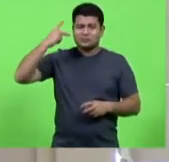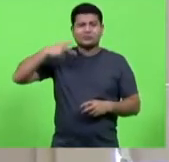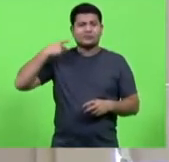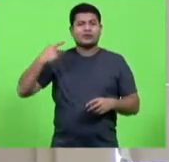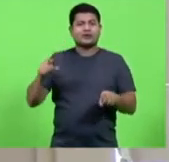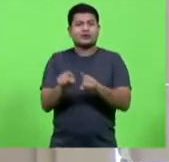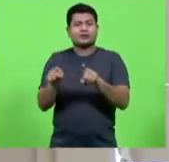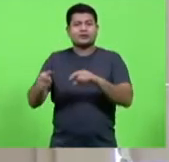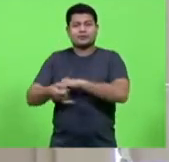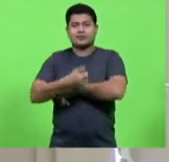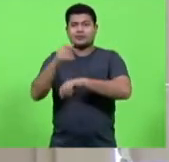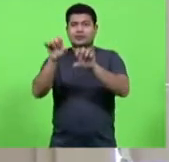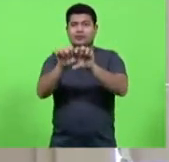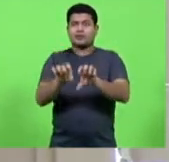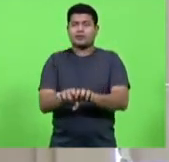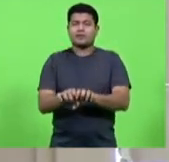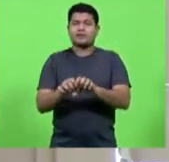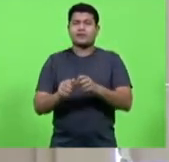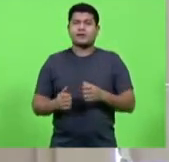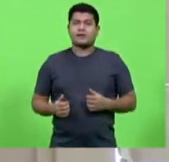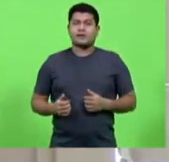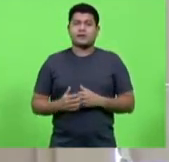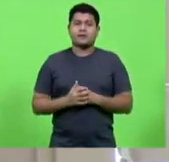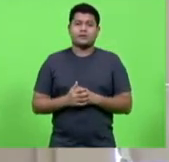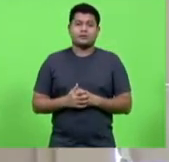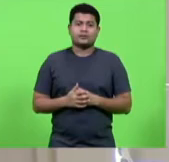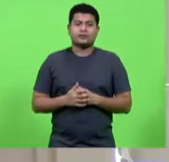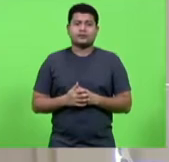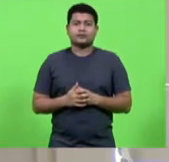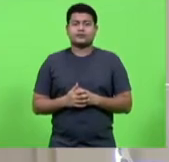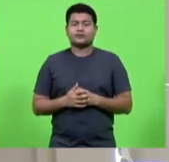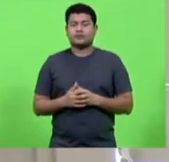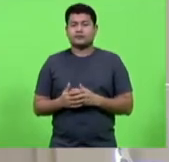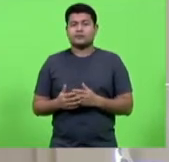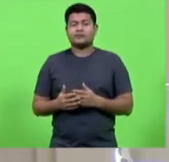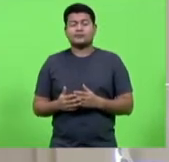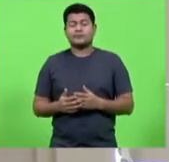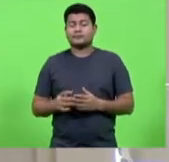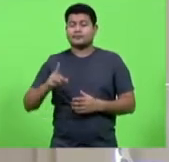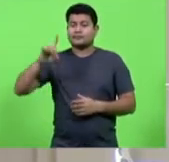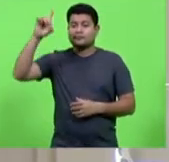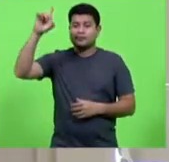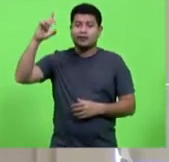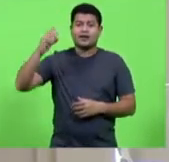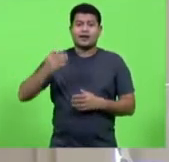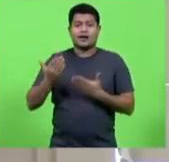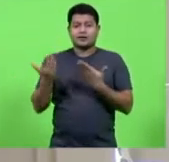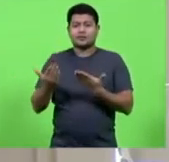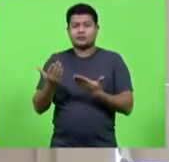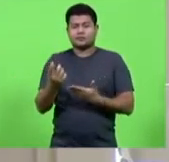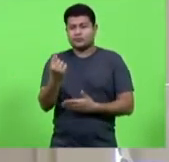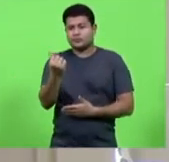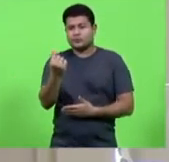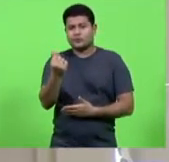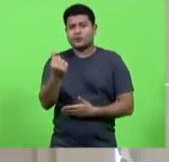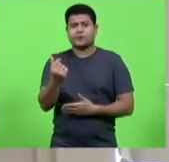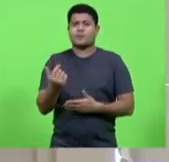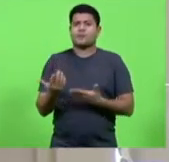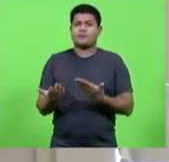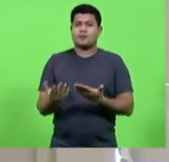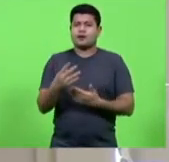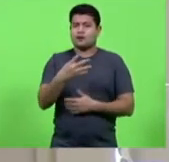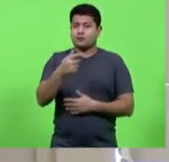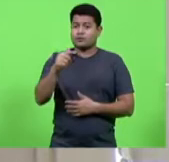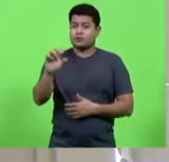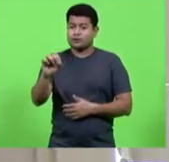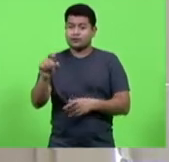viária para nós do Vale do Itajaí. Graças a Deus, trazendo recursos, no caso da 470,